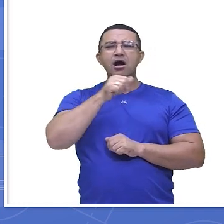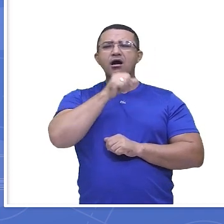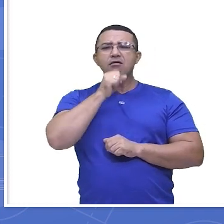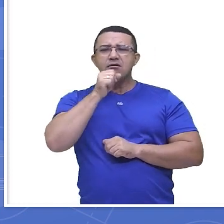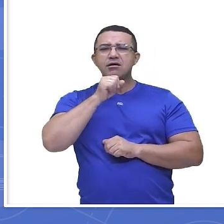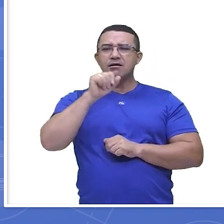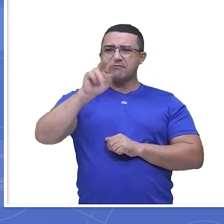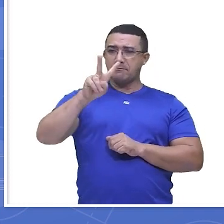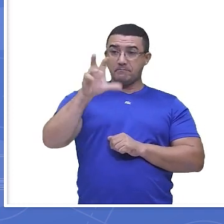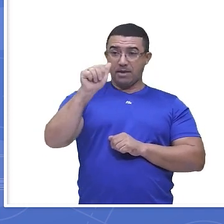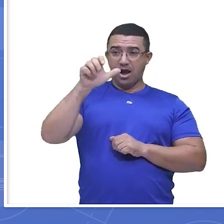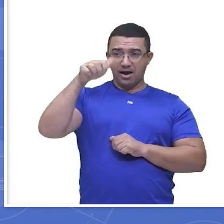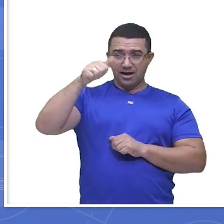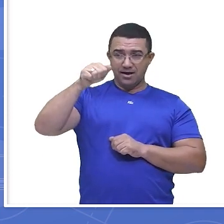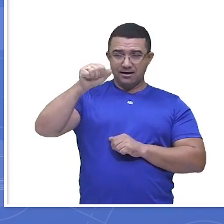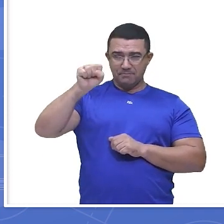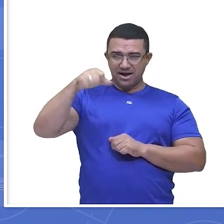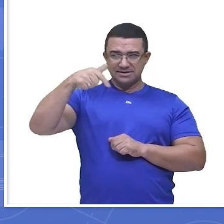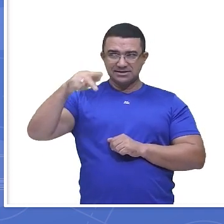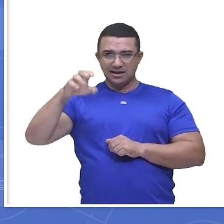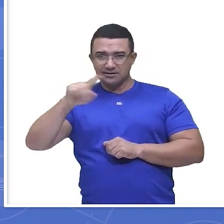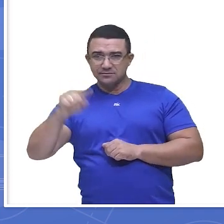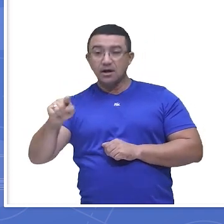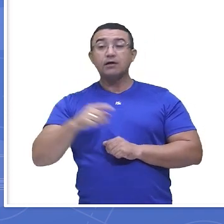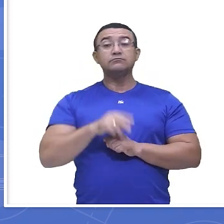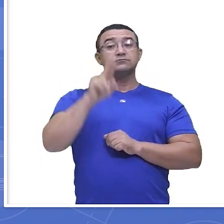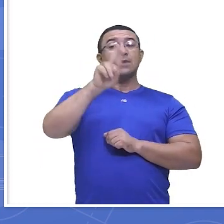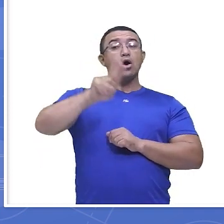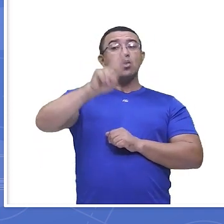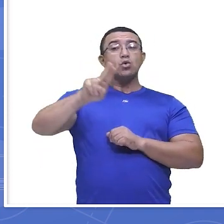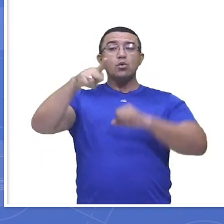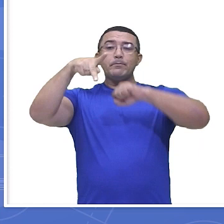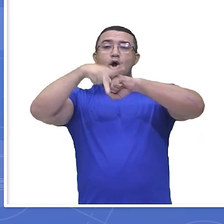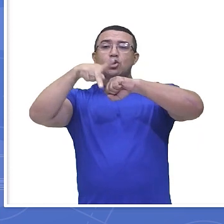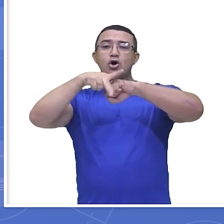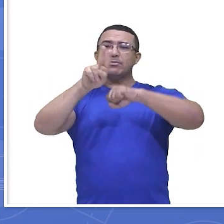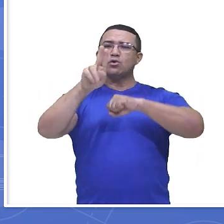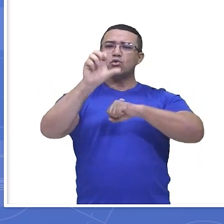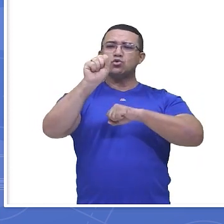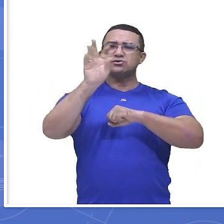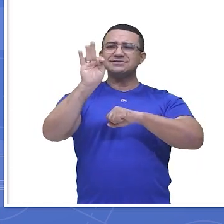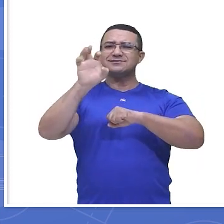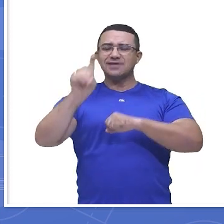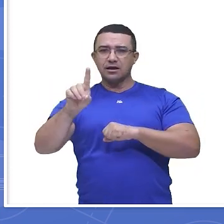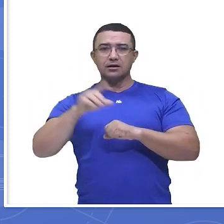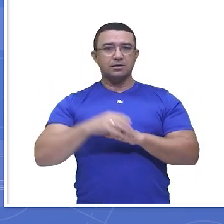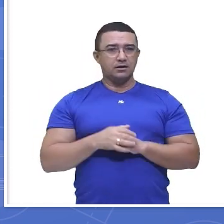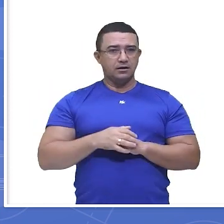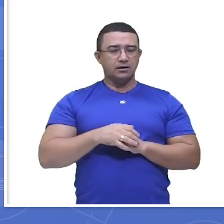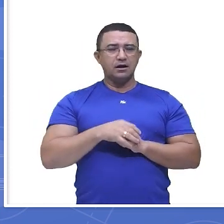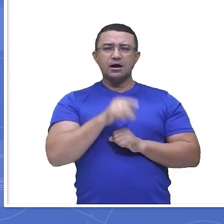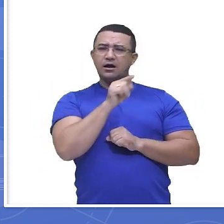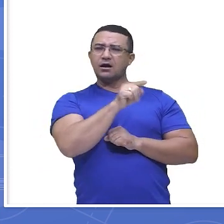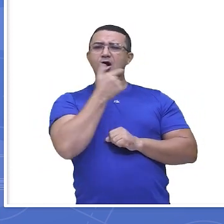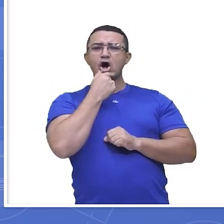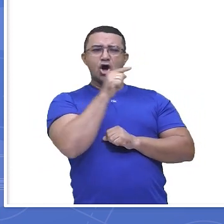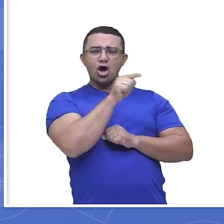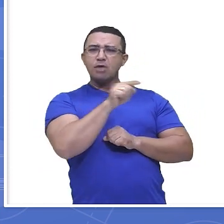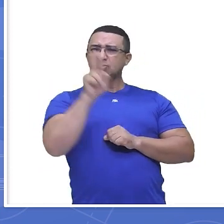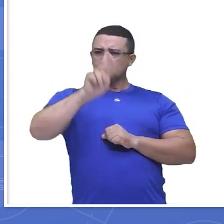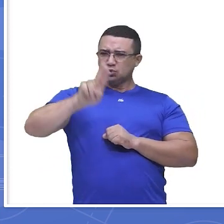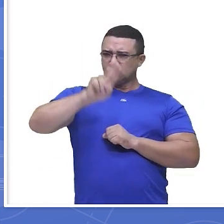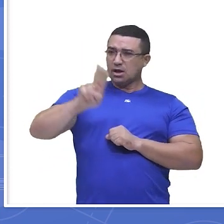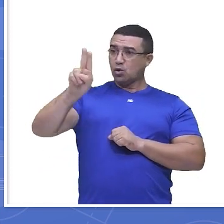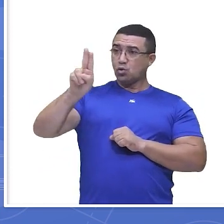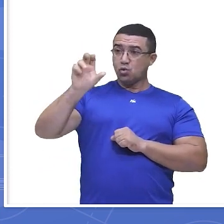né? Veja, ele utilizou aqui usted. ¿Es usted a senhora Vázquez? E quando ele usa esse usted, já dá a ideia